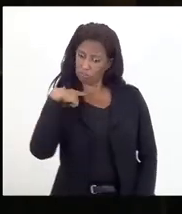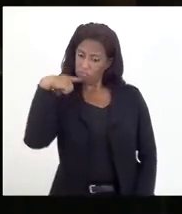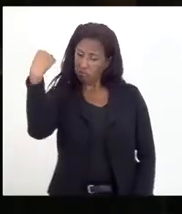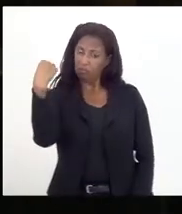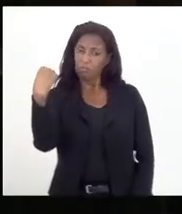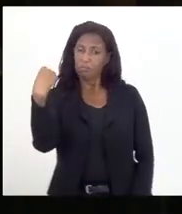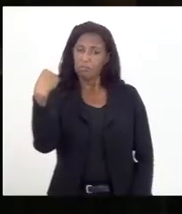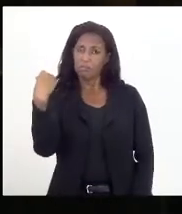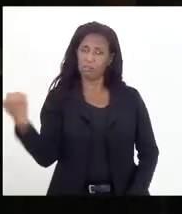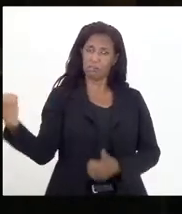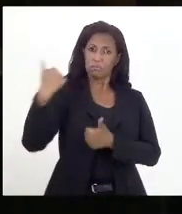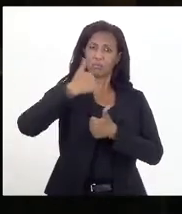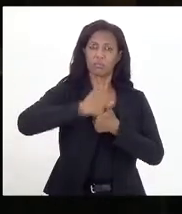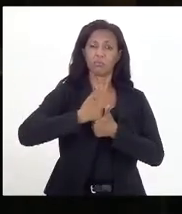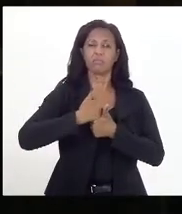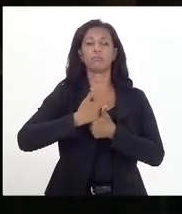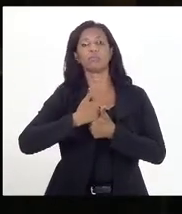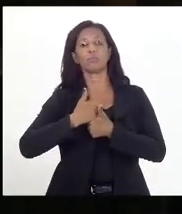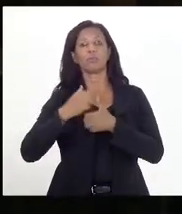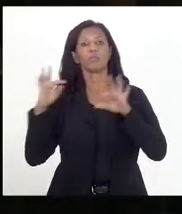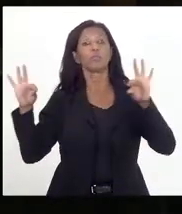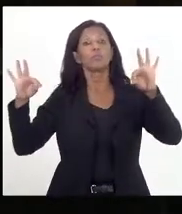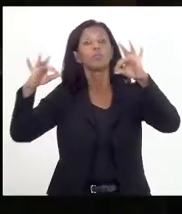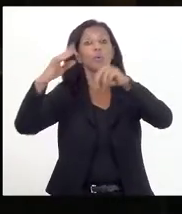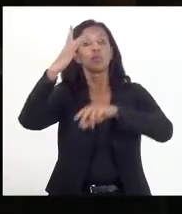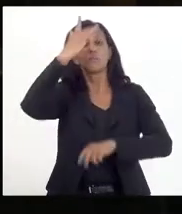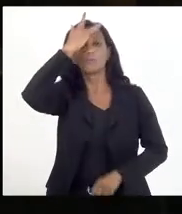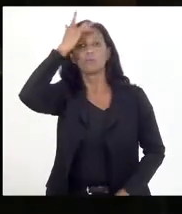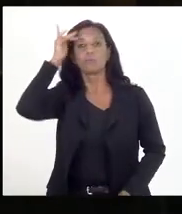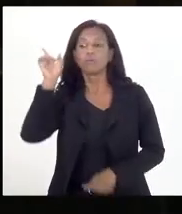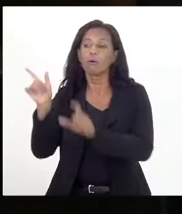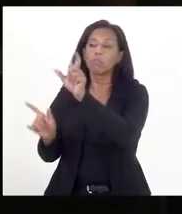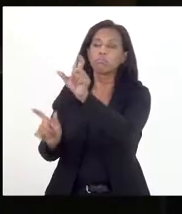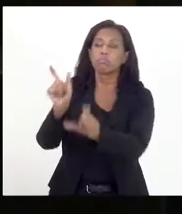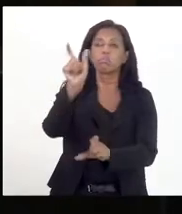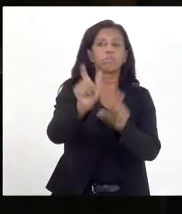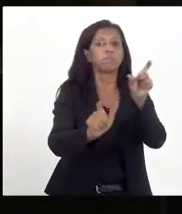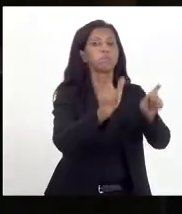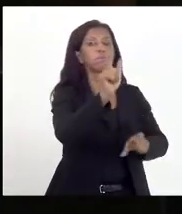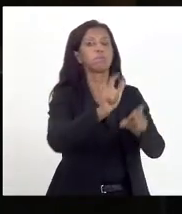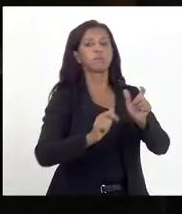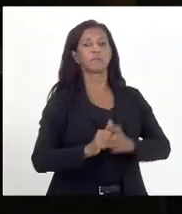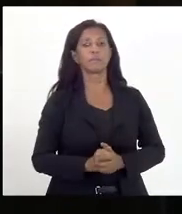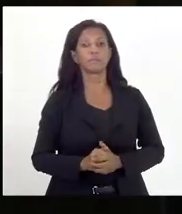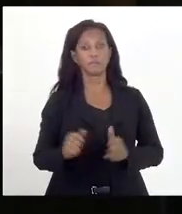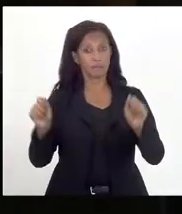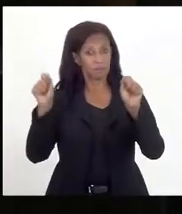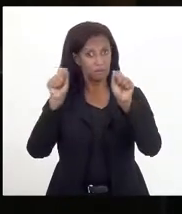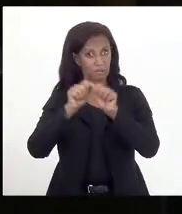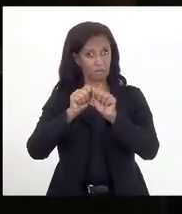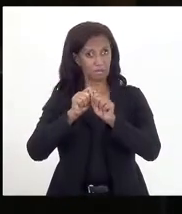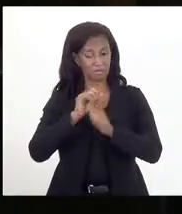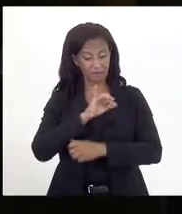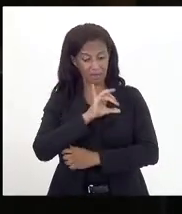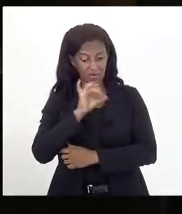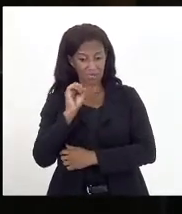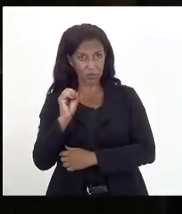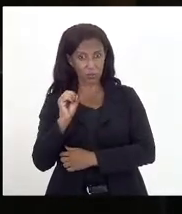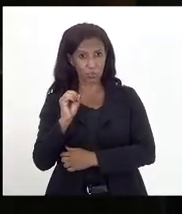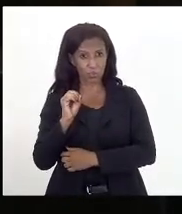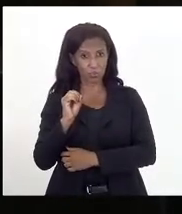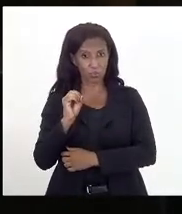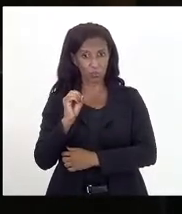para representar a todos Oi e para fazer isso a partir